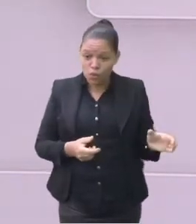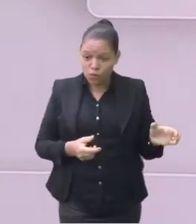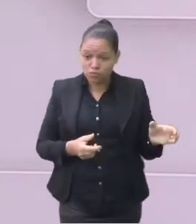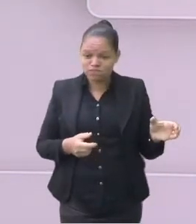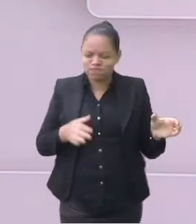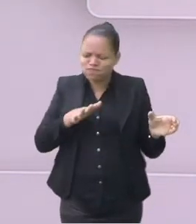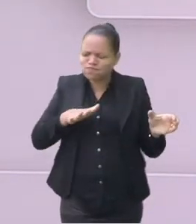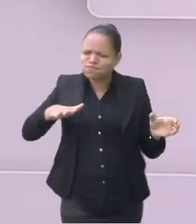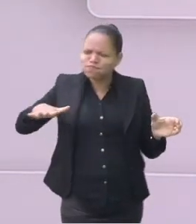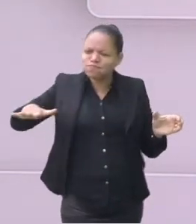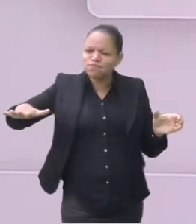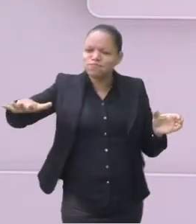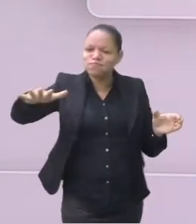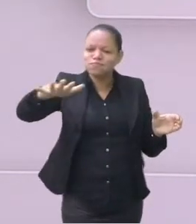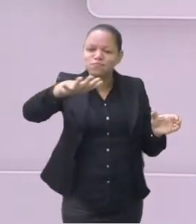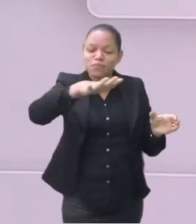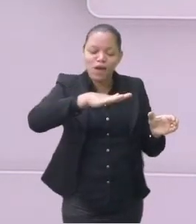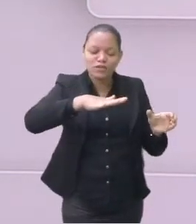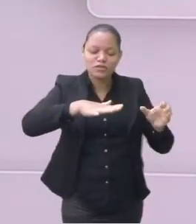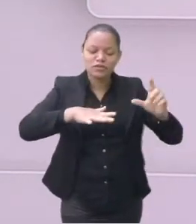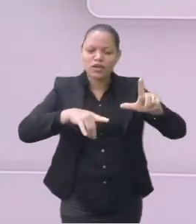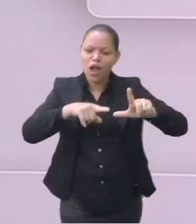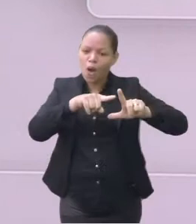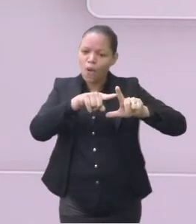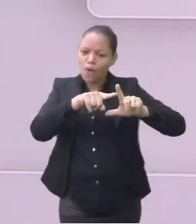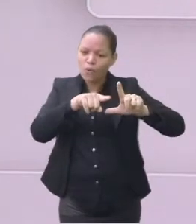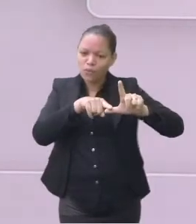espacial e ângulos. Vamos lá?